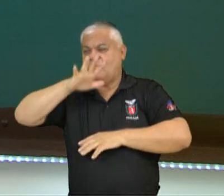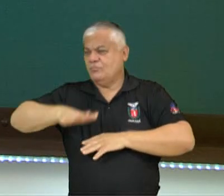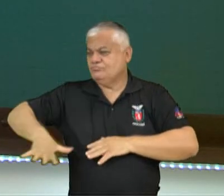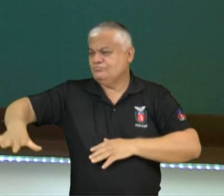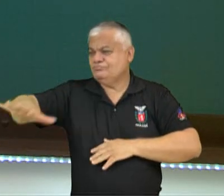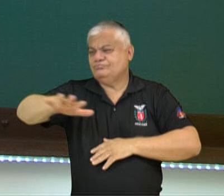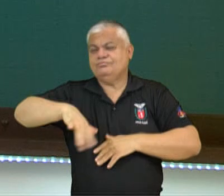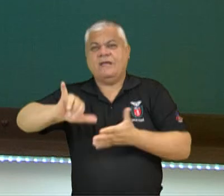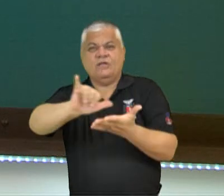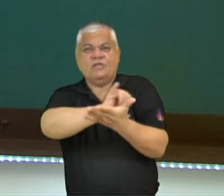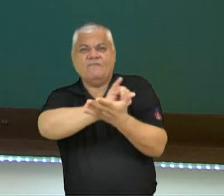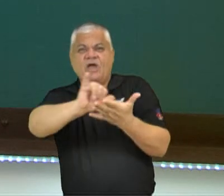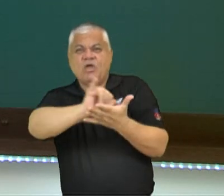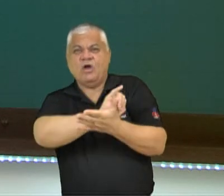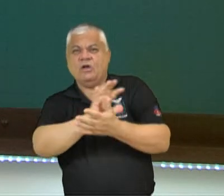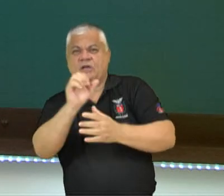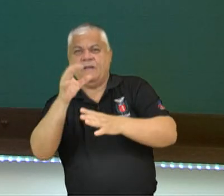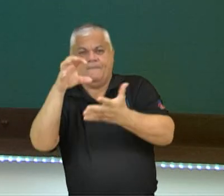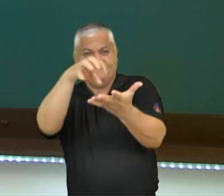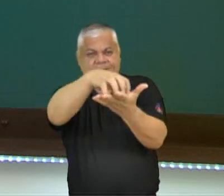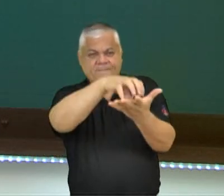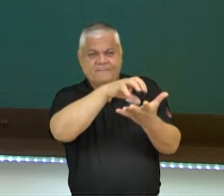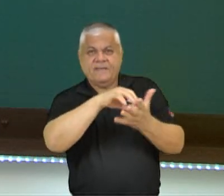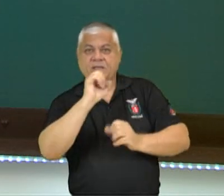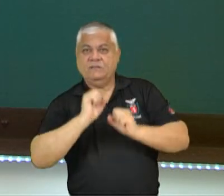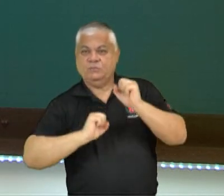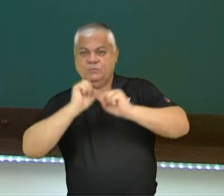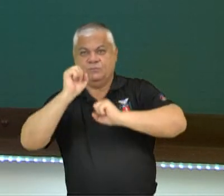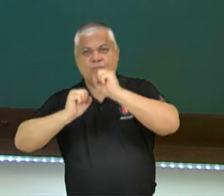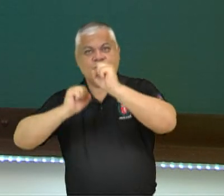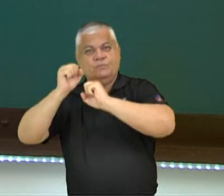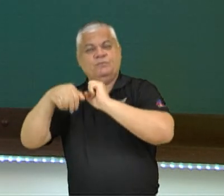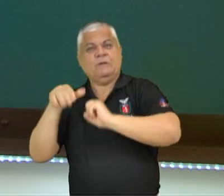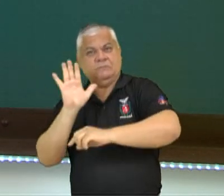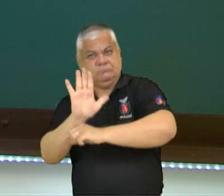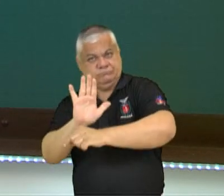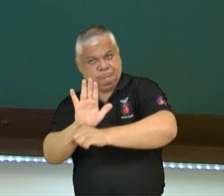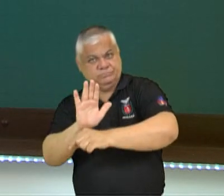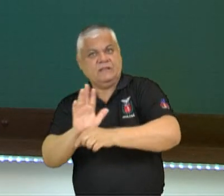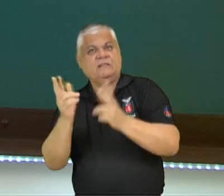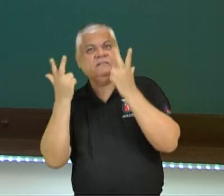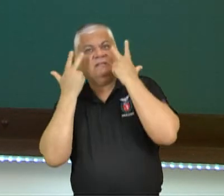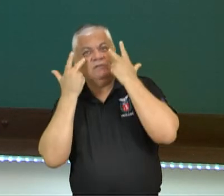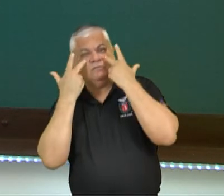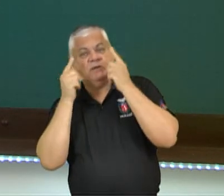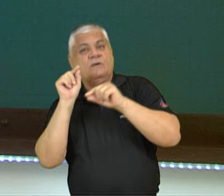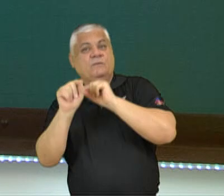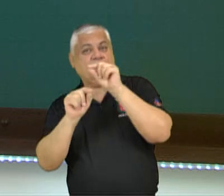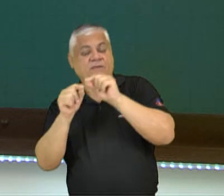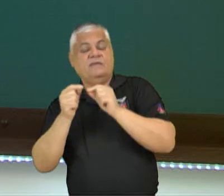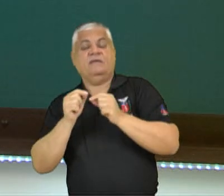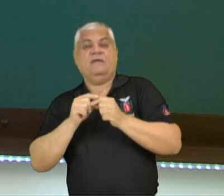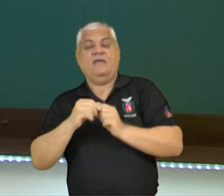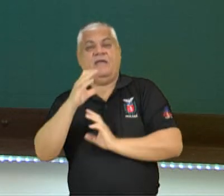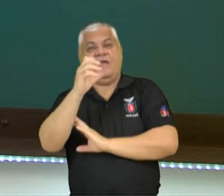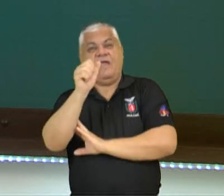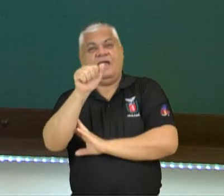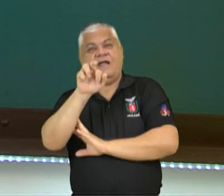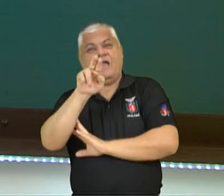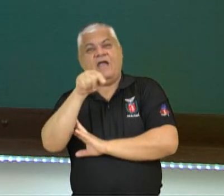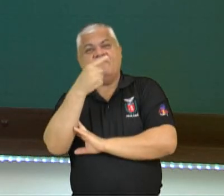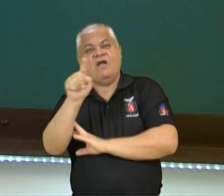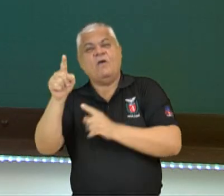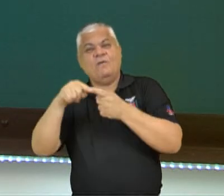Nova York, a indústria começou a crescer, abastecida por esses recursos naturais, como por exemplo o carvão, o